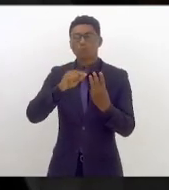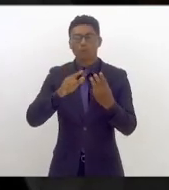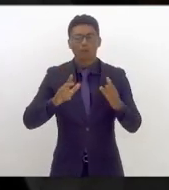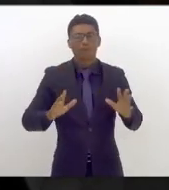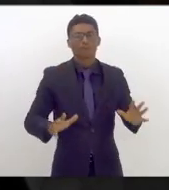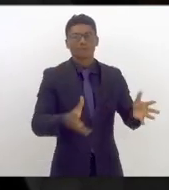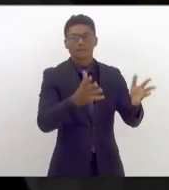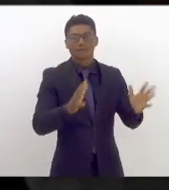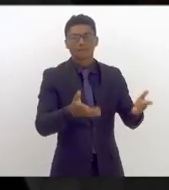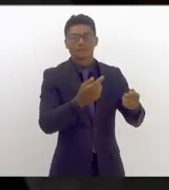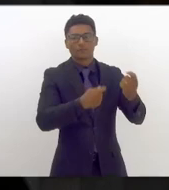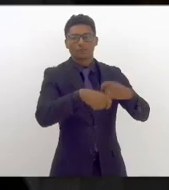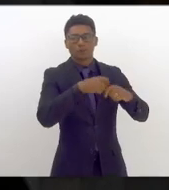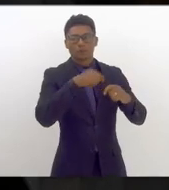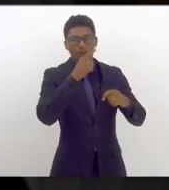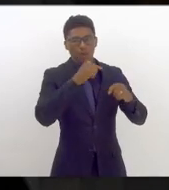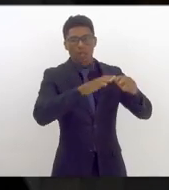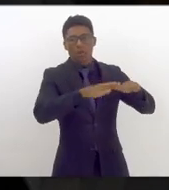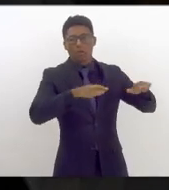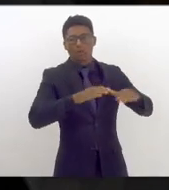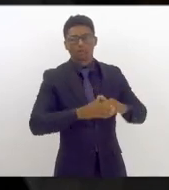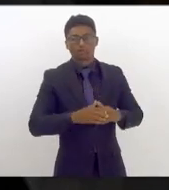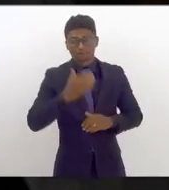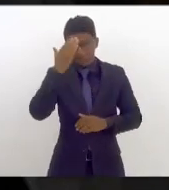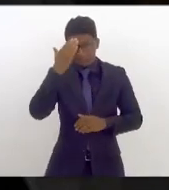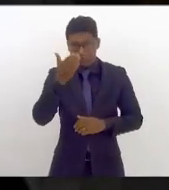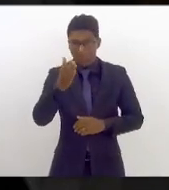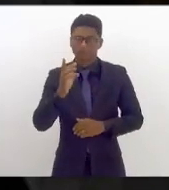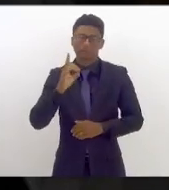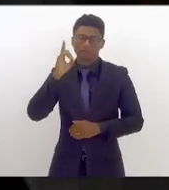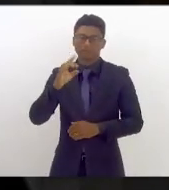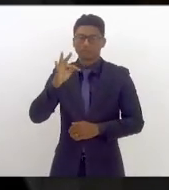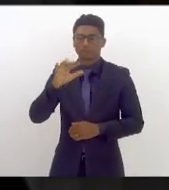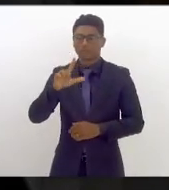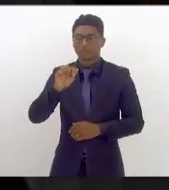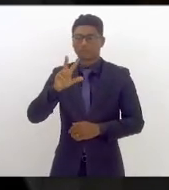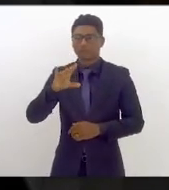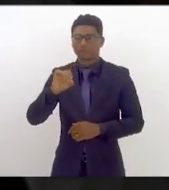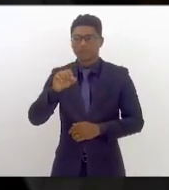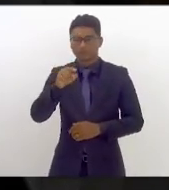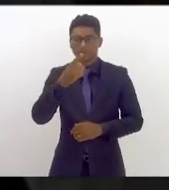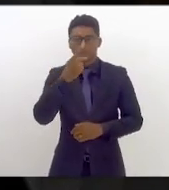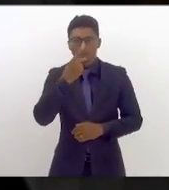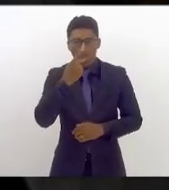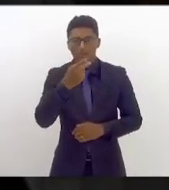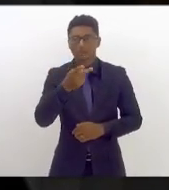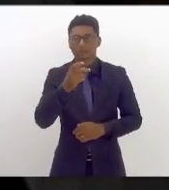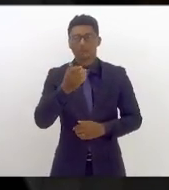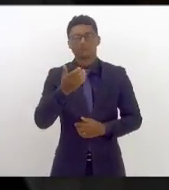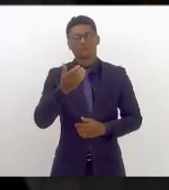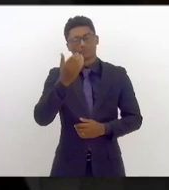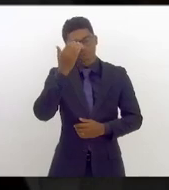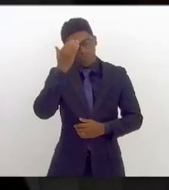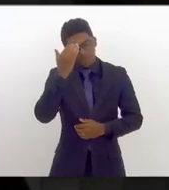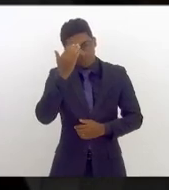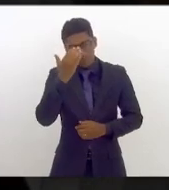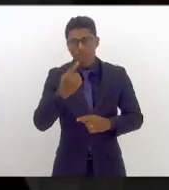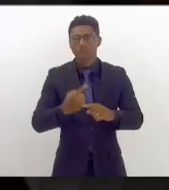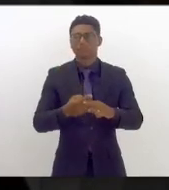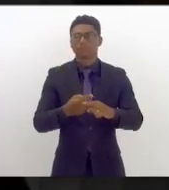mar. Quero agradecer ao deputado Flávio Serafini pela manifestação e, de fato, dizer que foi uma atividade